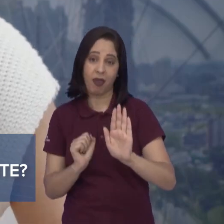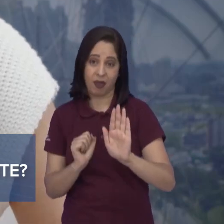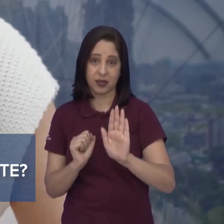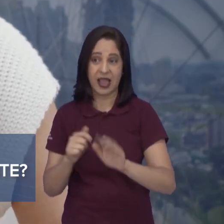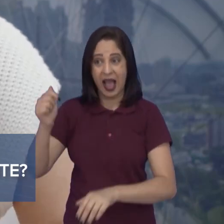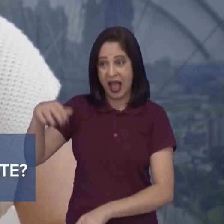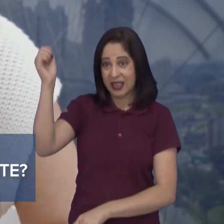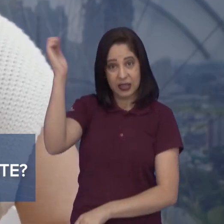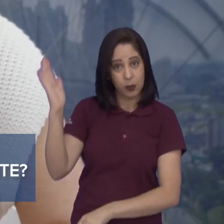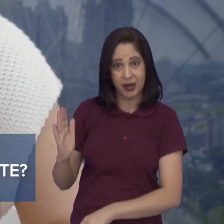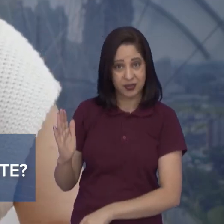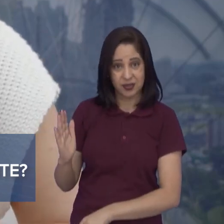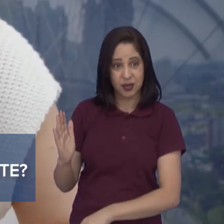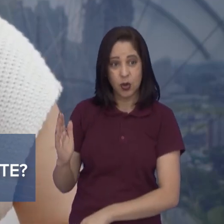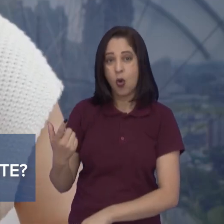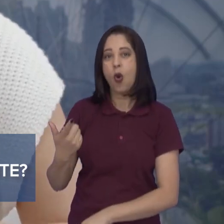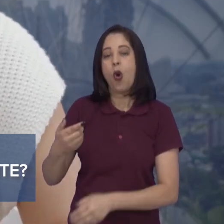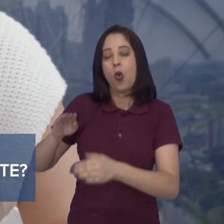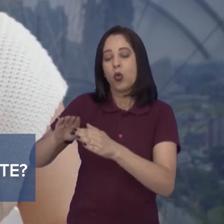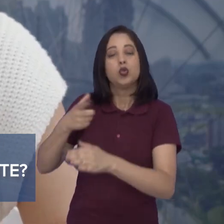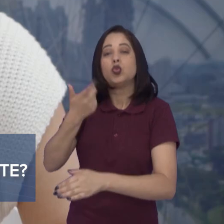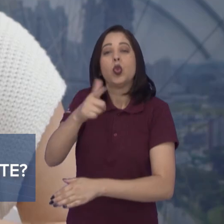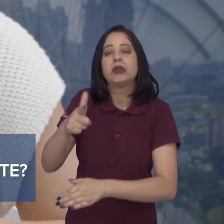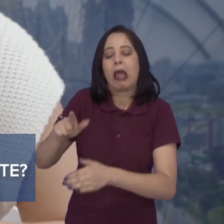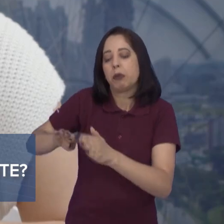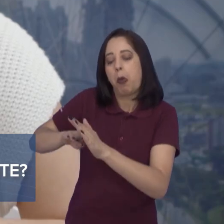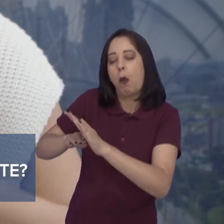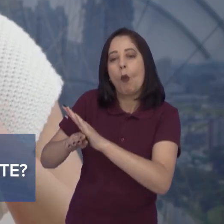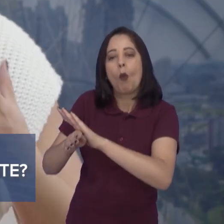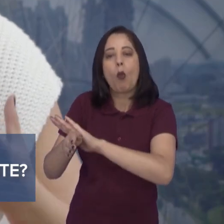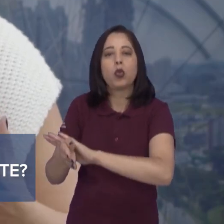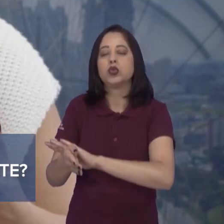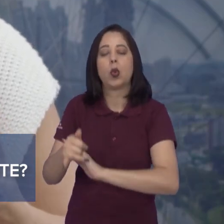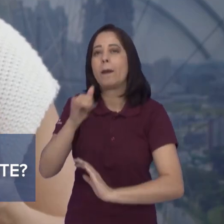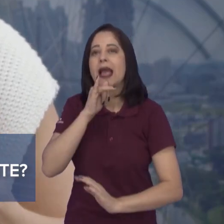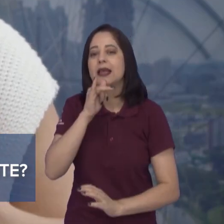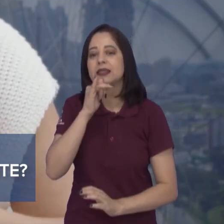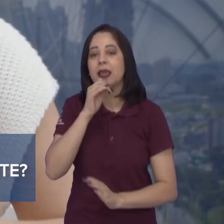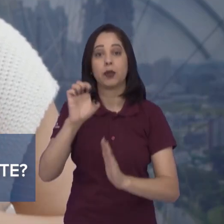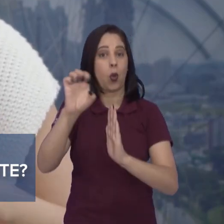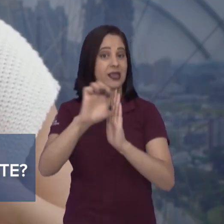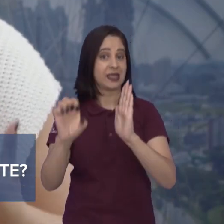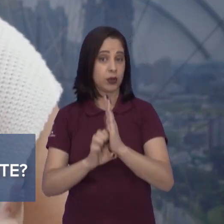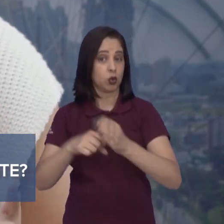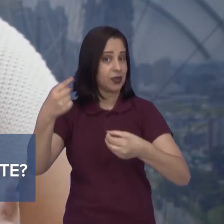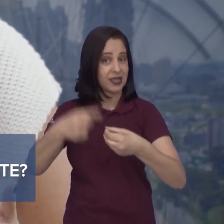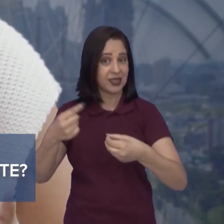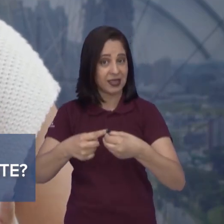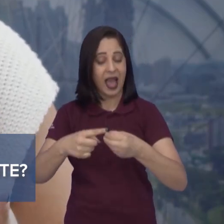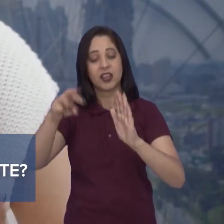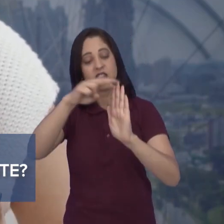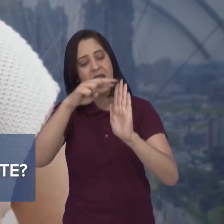nosso país, mesmo dentro do jurídico, sobre o que é, por exemplo, o Estatuto da Cidade, o que está previsto